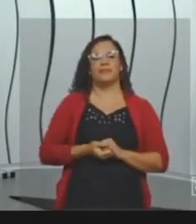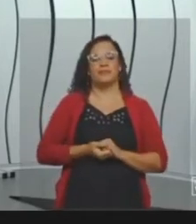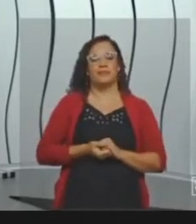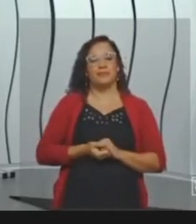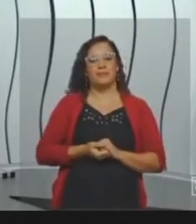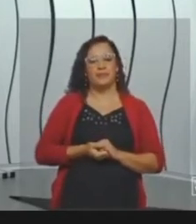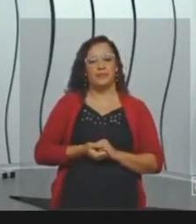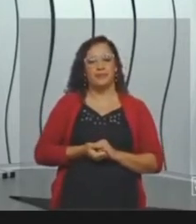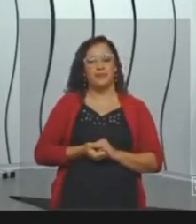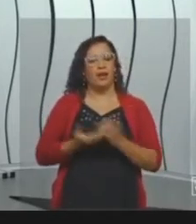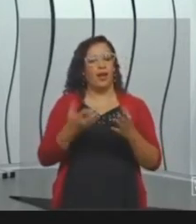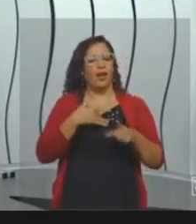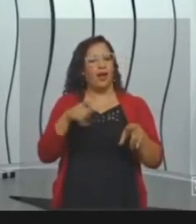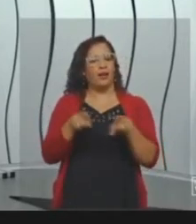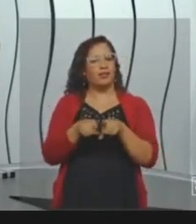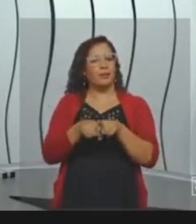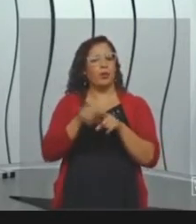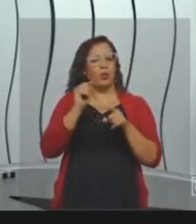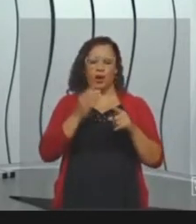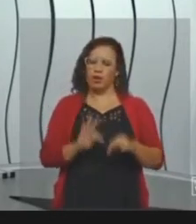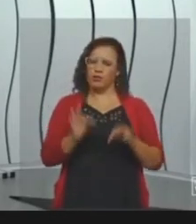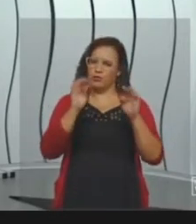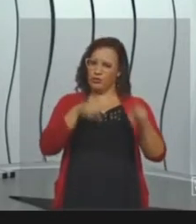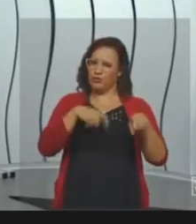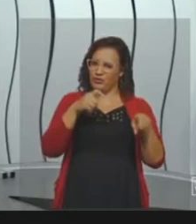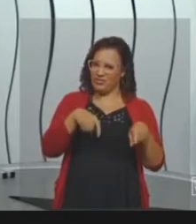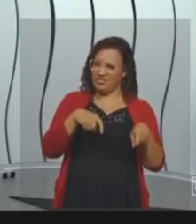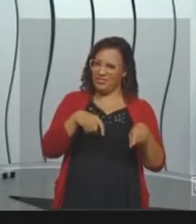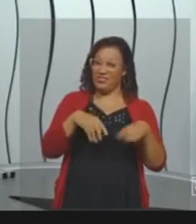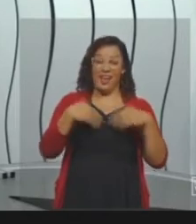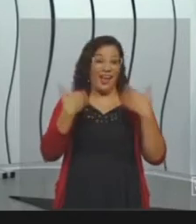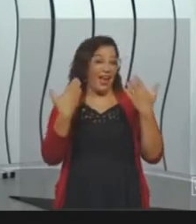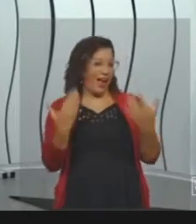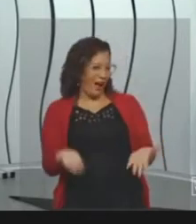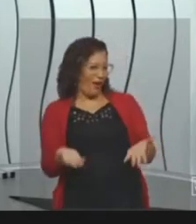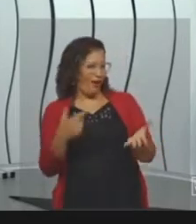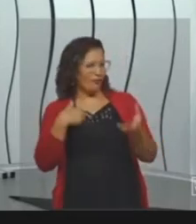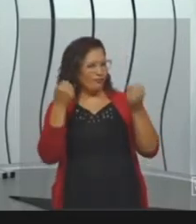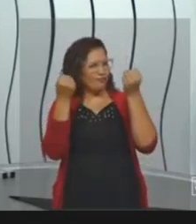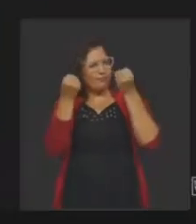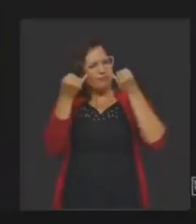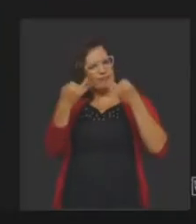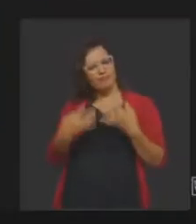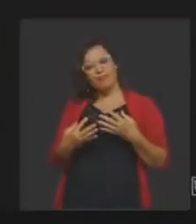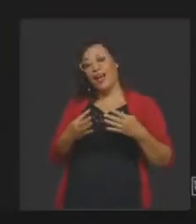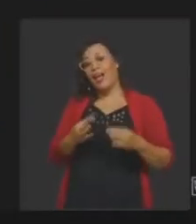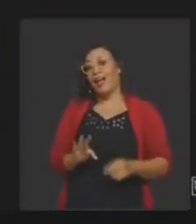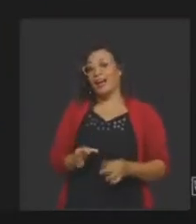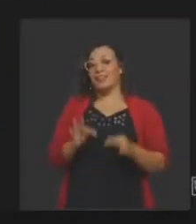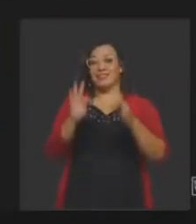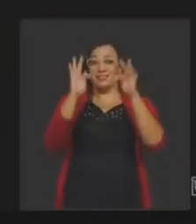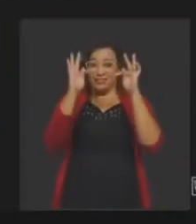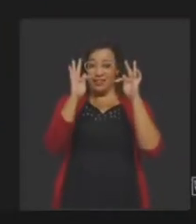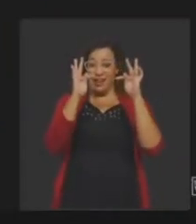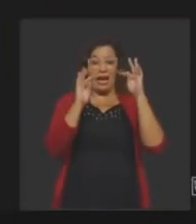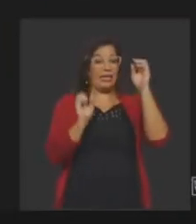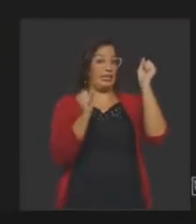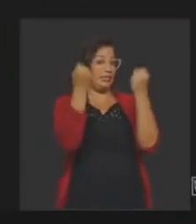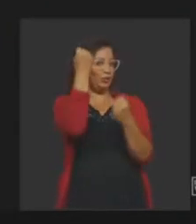Falamos então um pouco de tecnologia e agricultura, vamos falar agora um pouco de tecnologia e